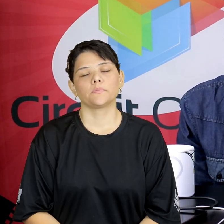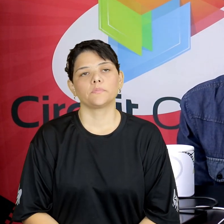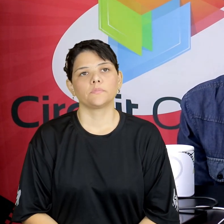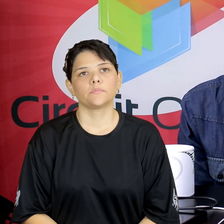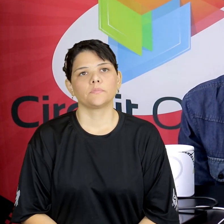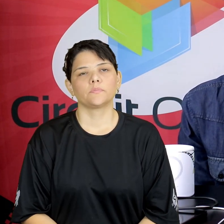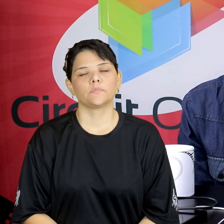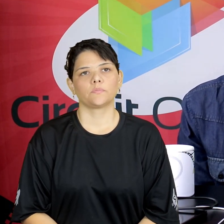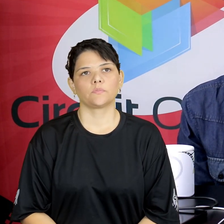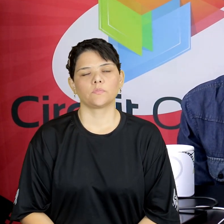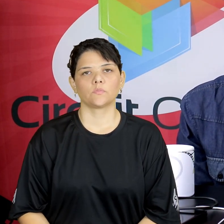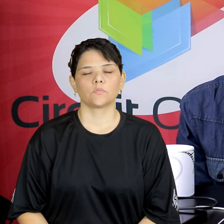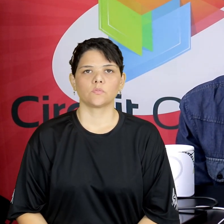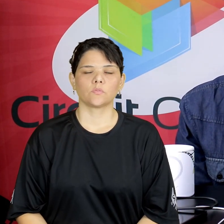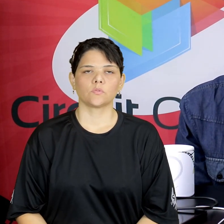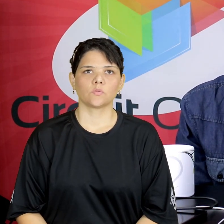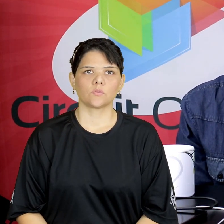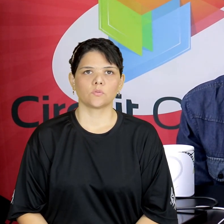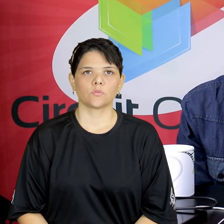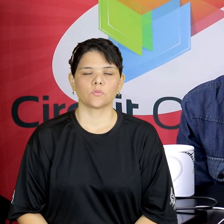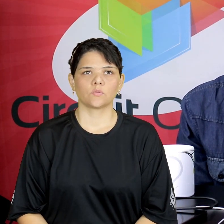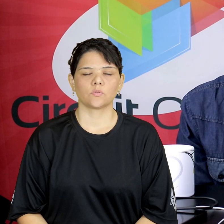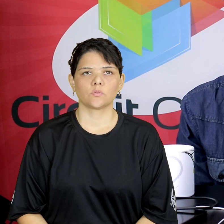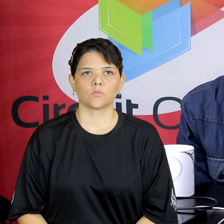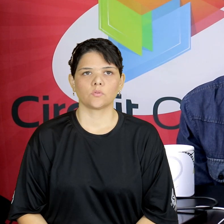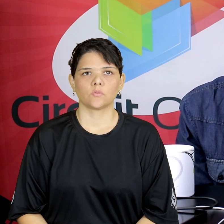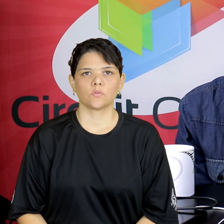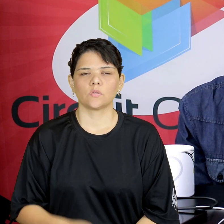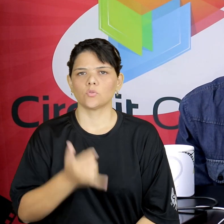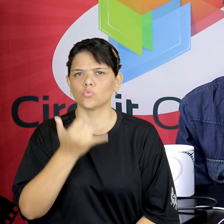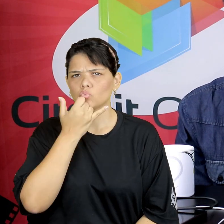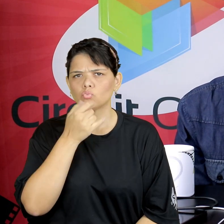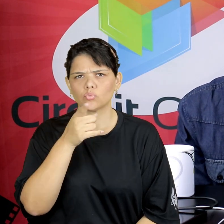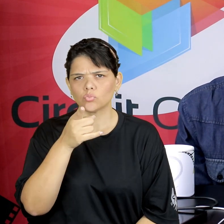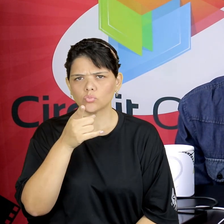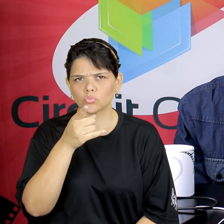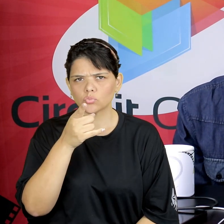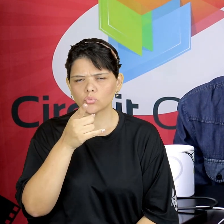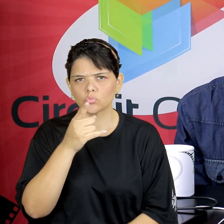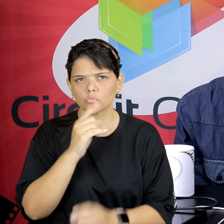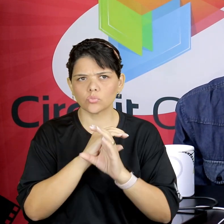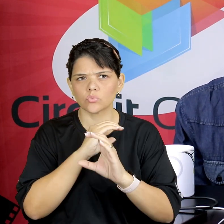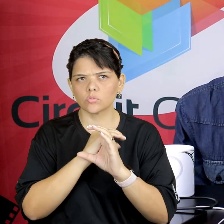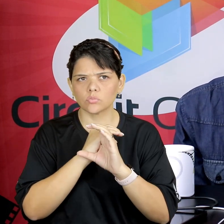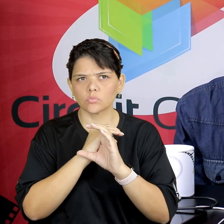Abre espaço para que possam ser adicionados vídeos de... Eu não entendi a sua pergunta, Carlos Muniz.